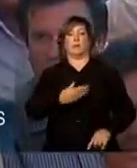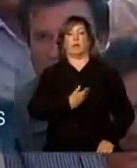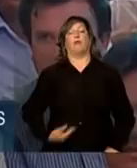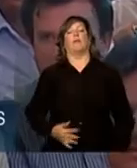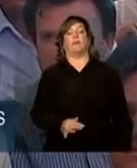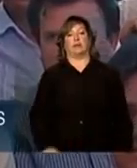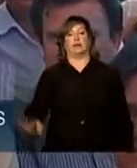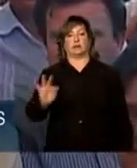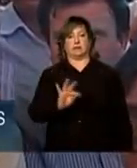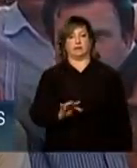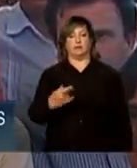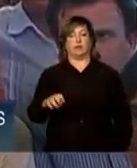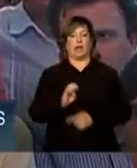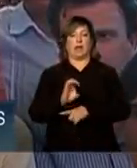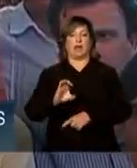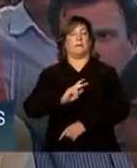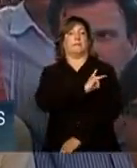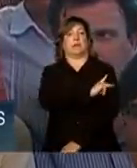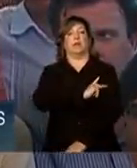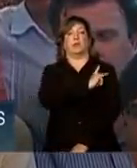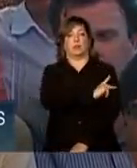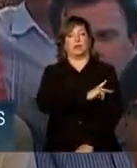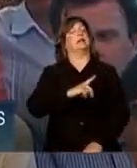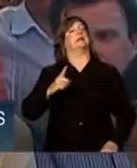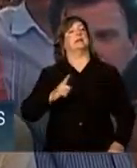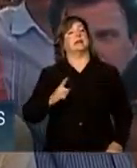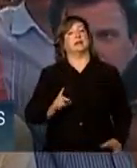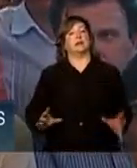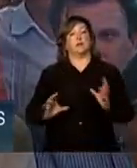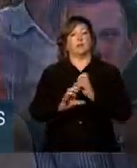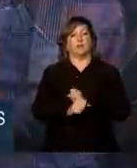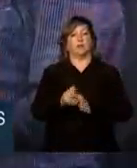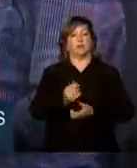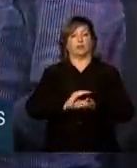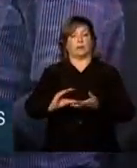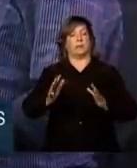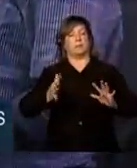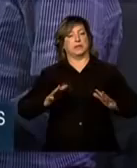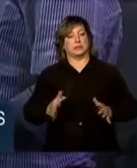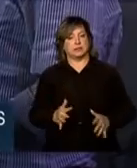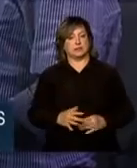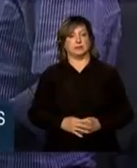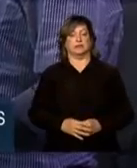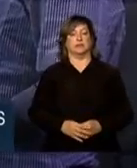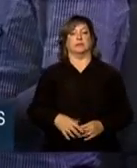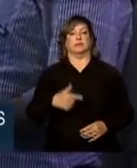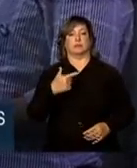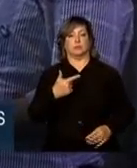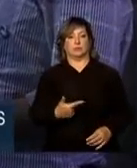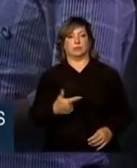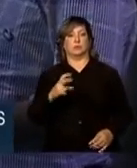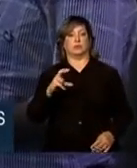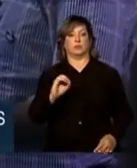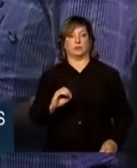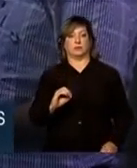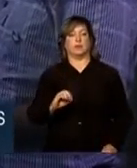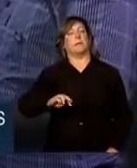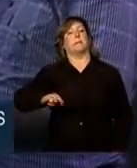federal no estado do Piauí, são investidos aproximadamente 250